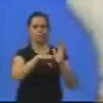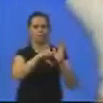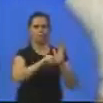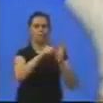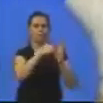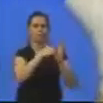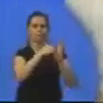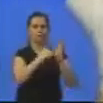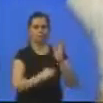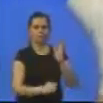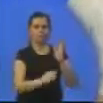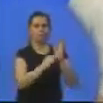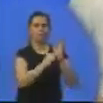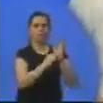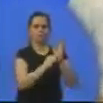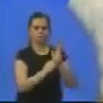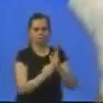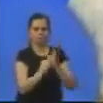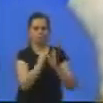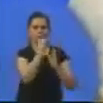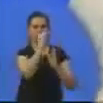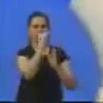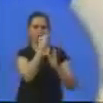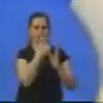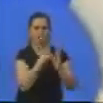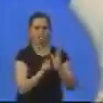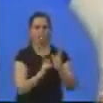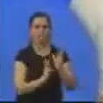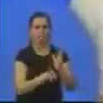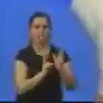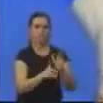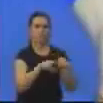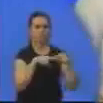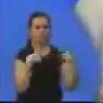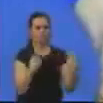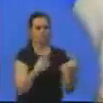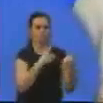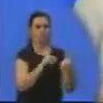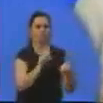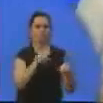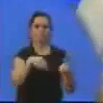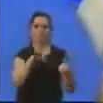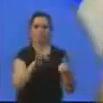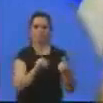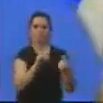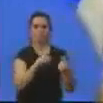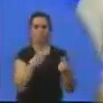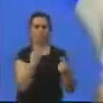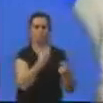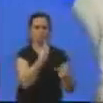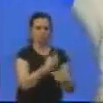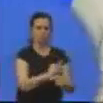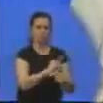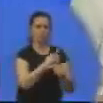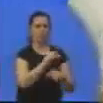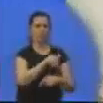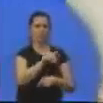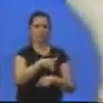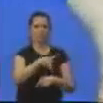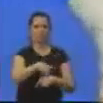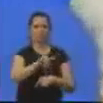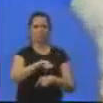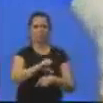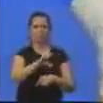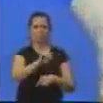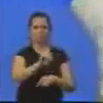embaixo e depois ela sobe. Então ela chegou no mínimo, depois subiu de novo. Portanto, o ponto que nós encontramos é um ponto de mínimo.